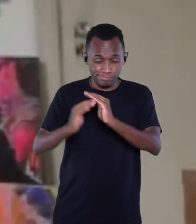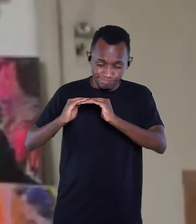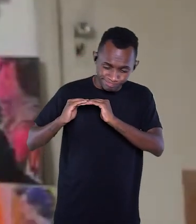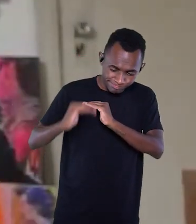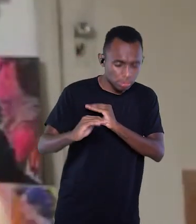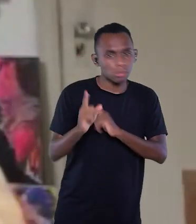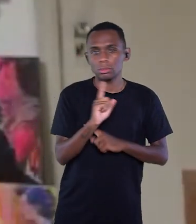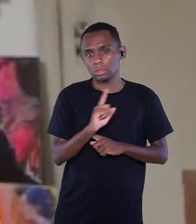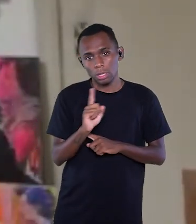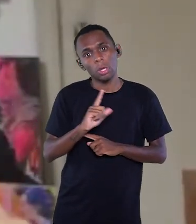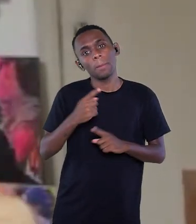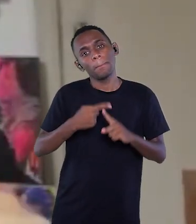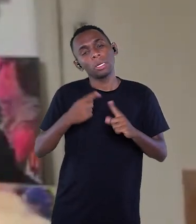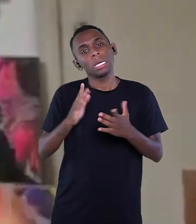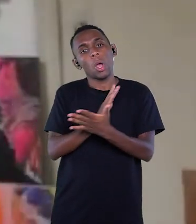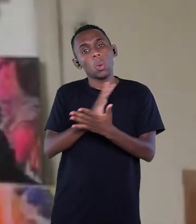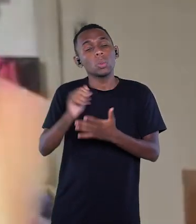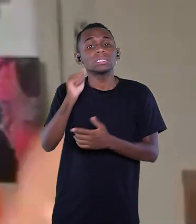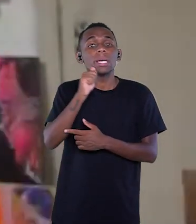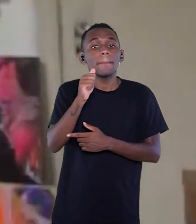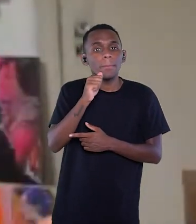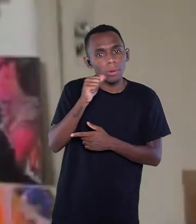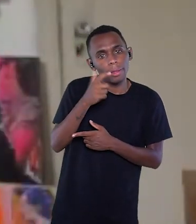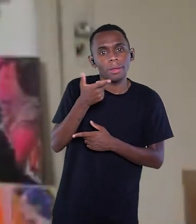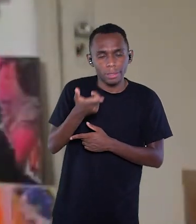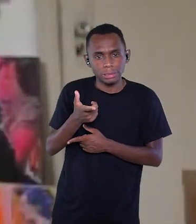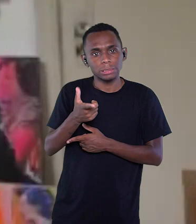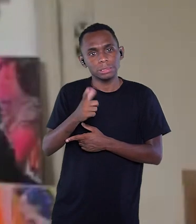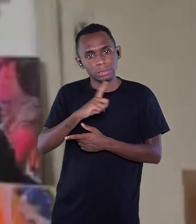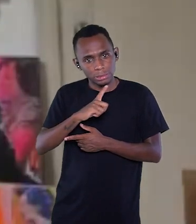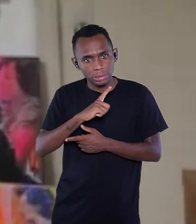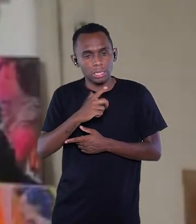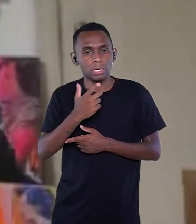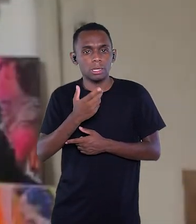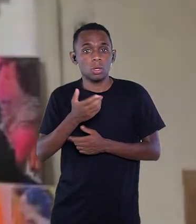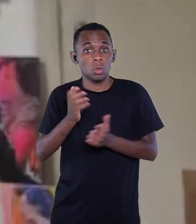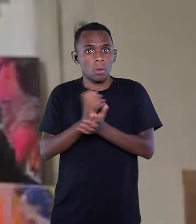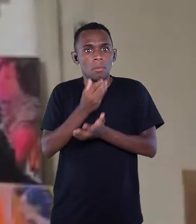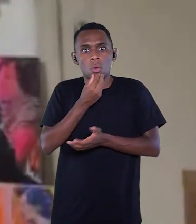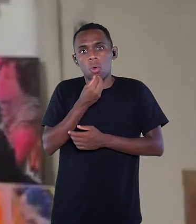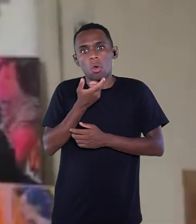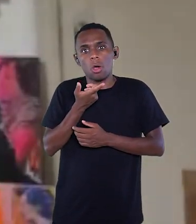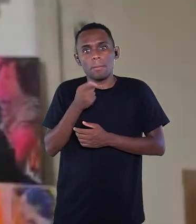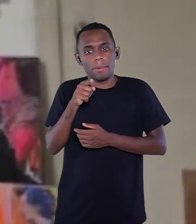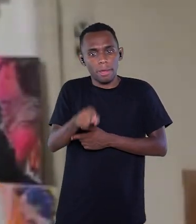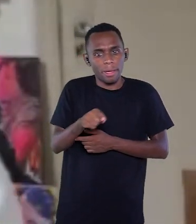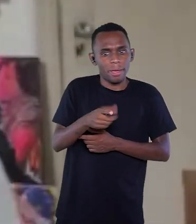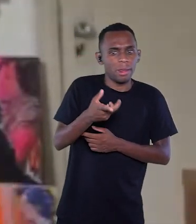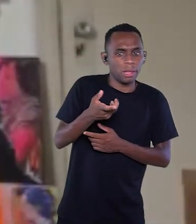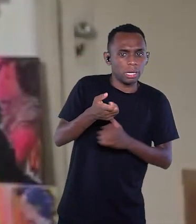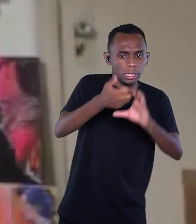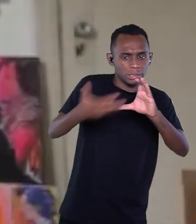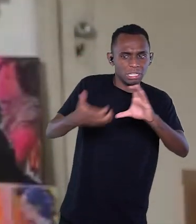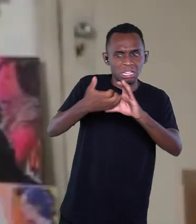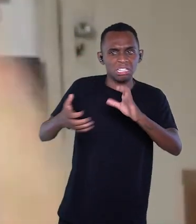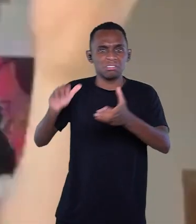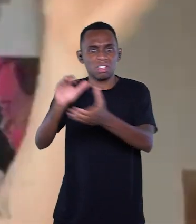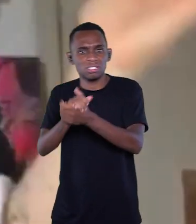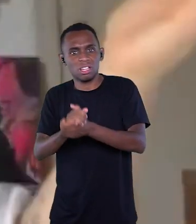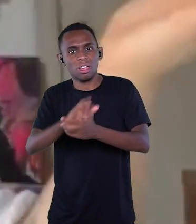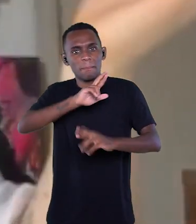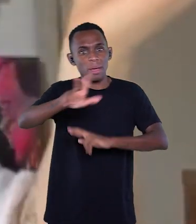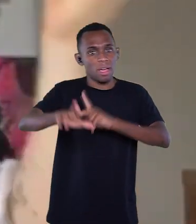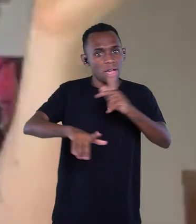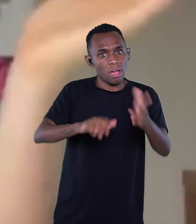né? A gente tem mulheres que são as quais os homens querem, não, essa aqui é uma mulher X, Y, Z para casar, para isso,